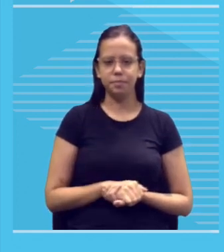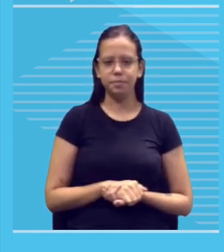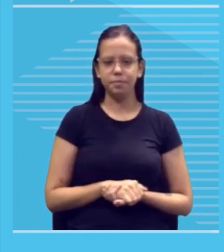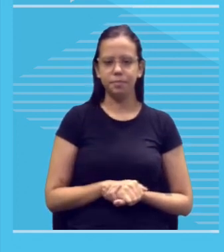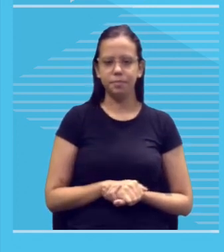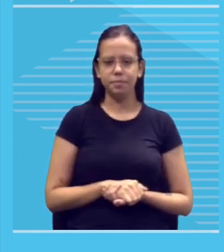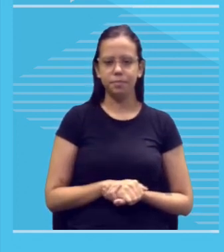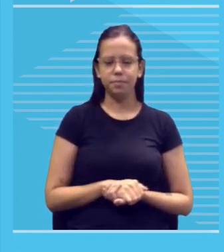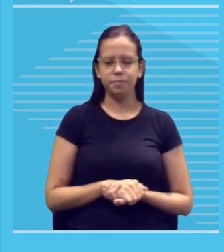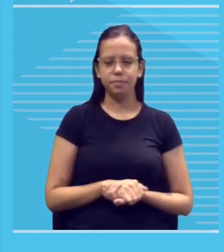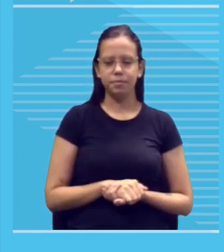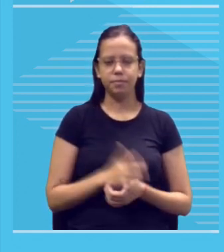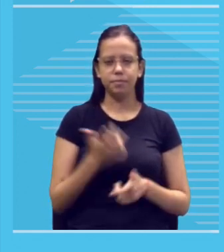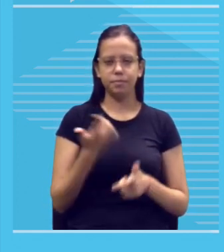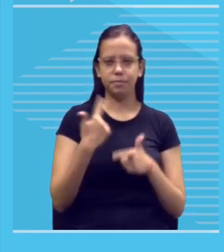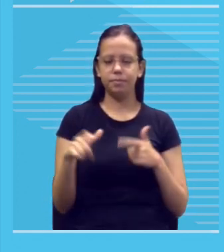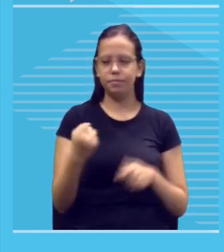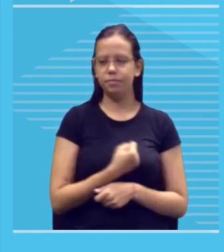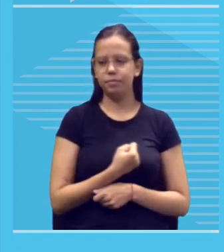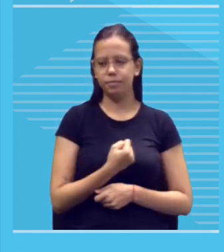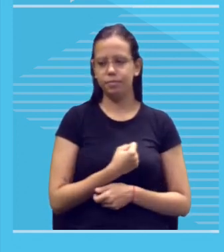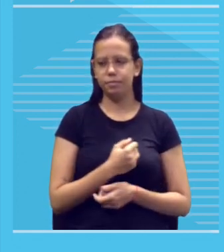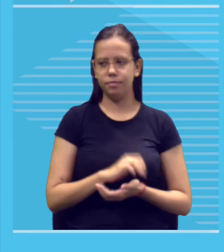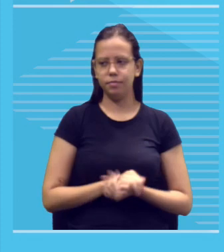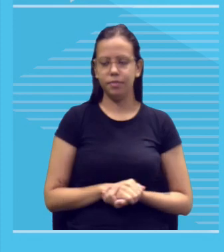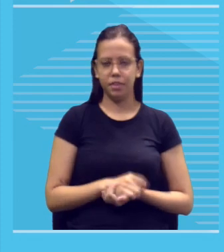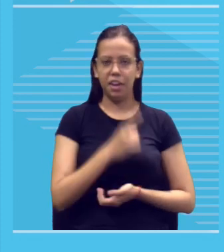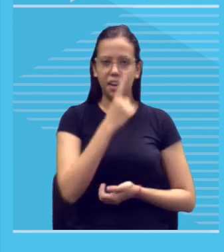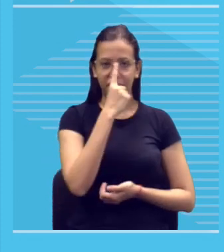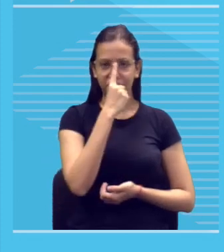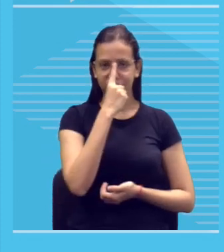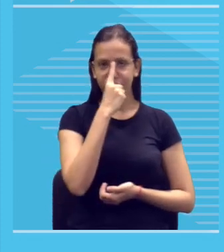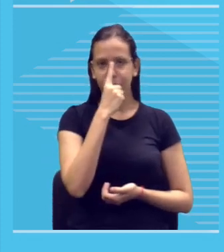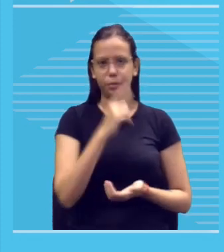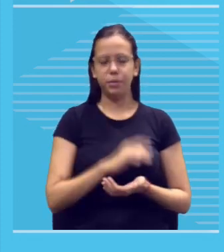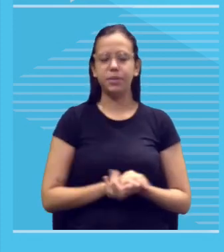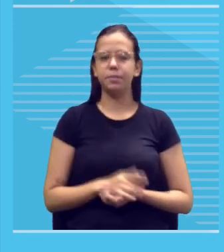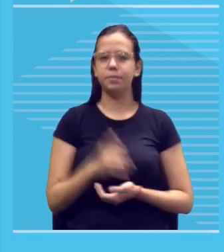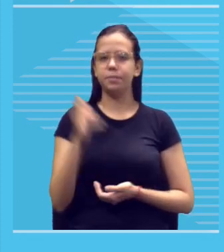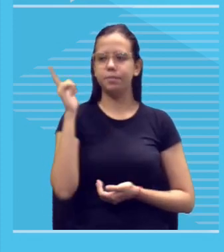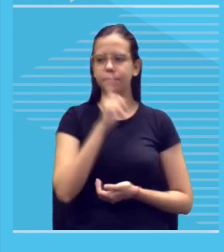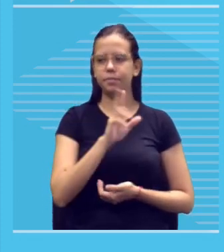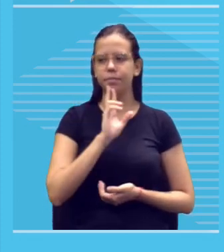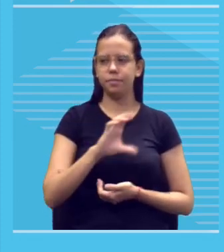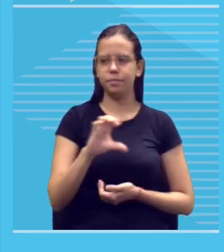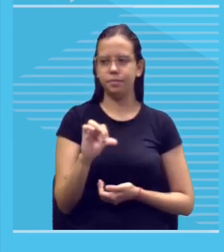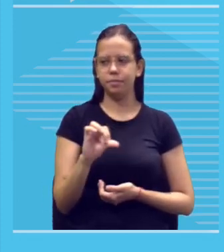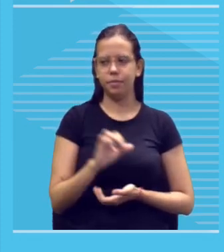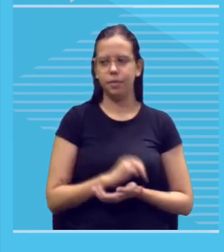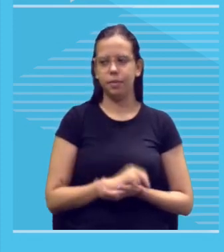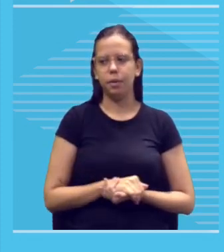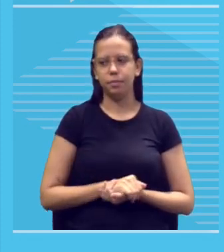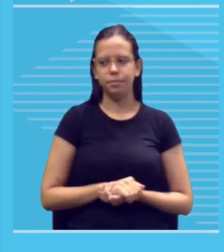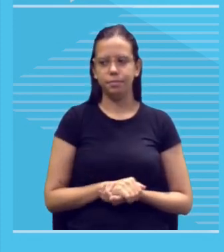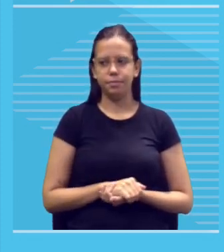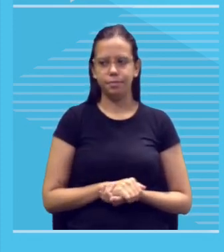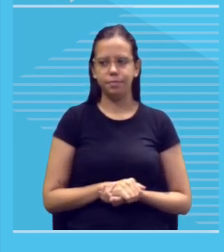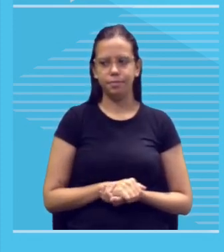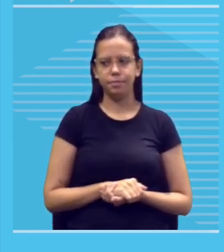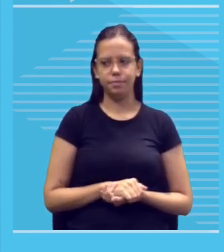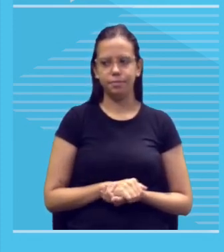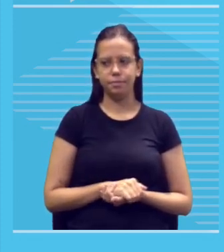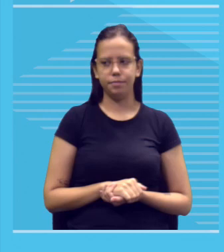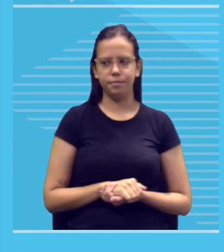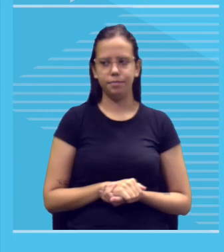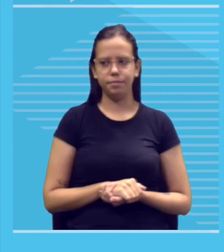dividido por um número né Ou seja eu obtive quociente 9 eu não sei que número é esse vamos chamar